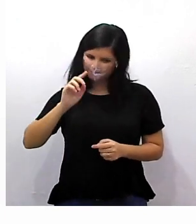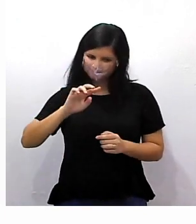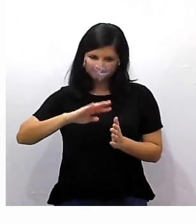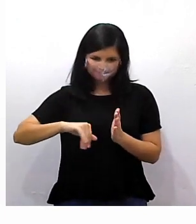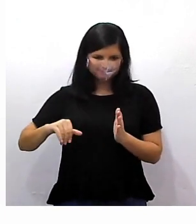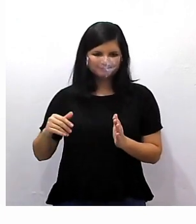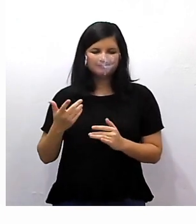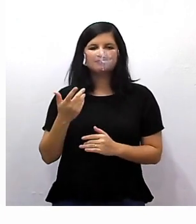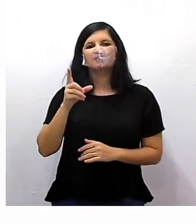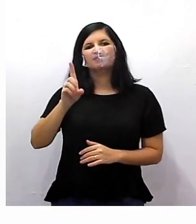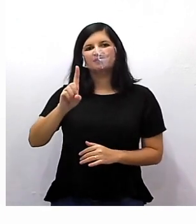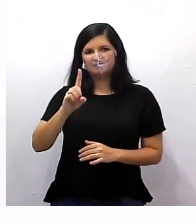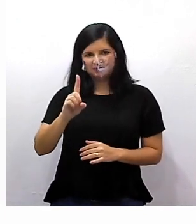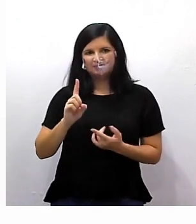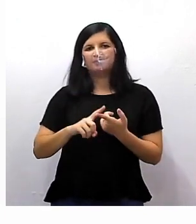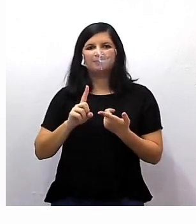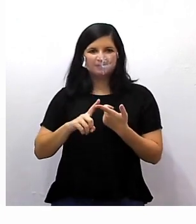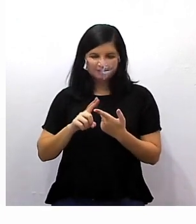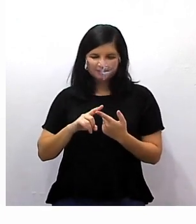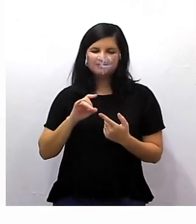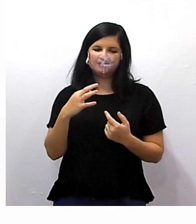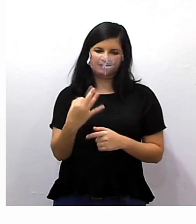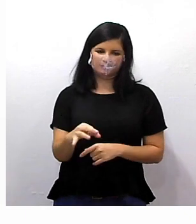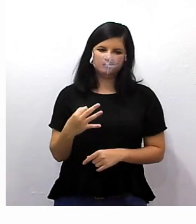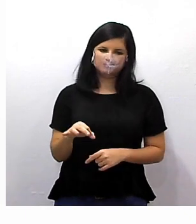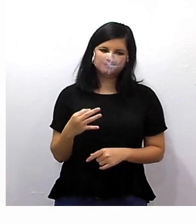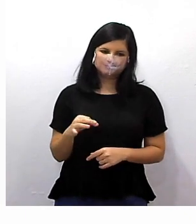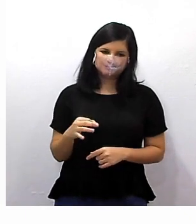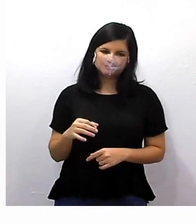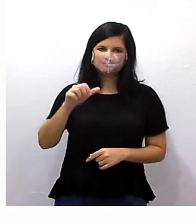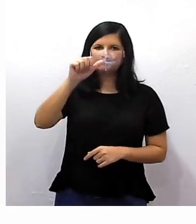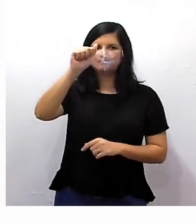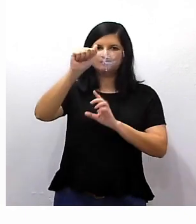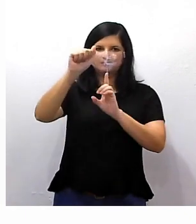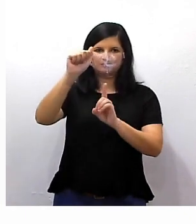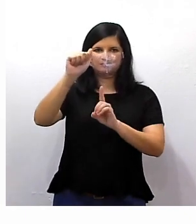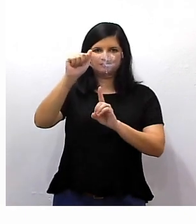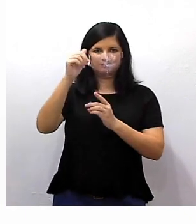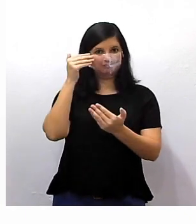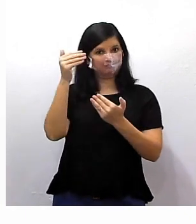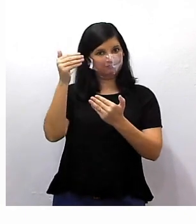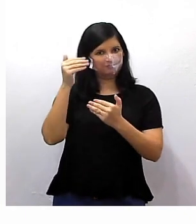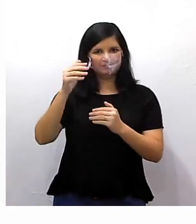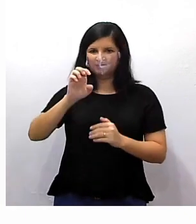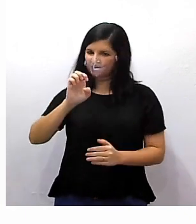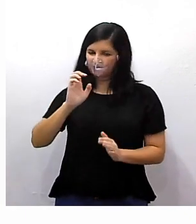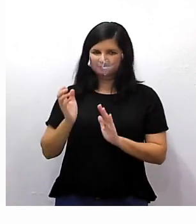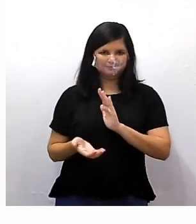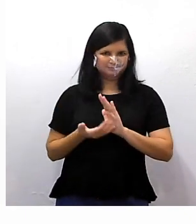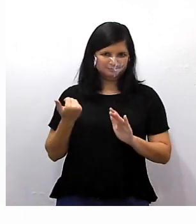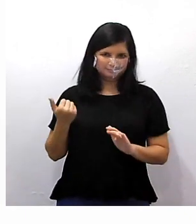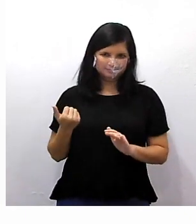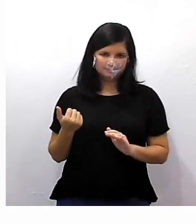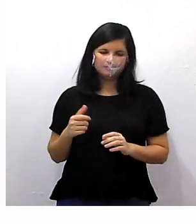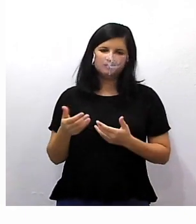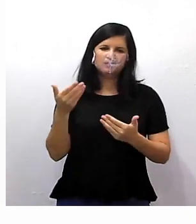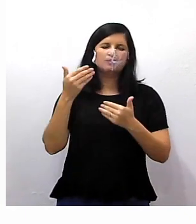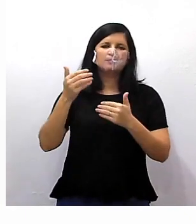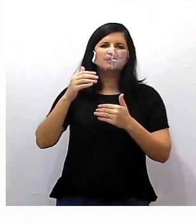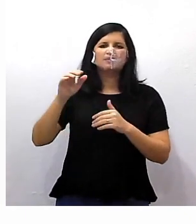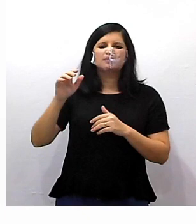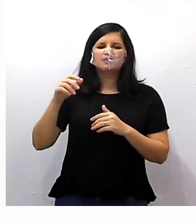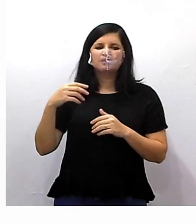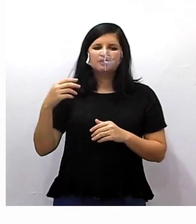A letra D, a gente tem isn't she, então guarda aí a letra A por enquanto. E a letra D. A letra E eu descarto. Então a gente fica com duas alternativas. Vamos ver